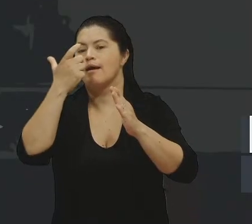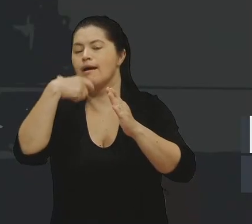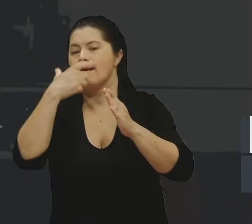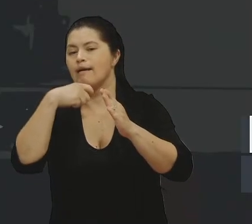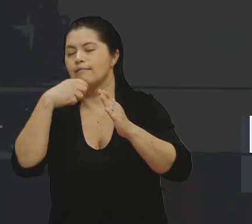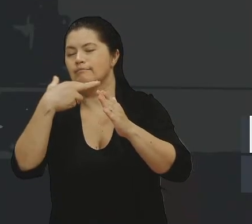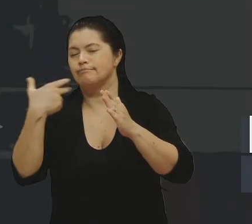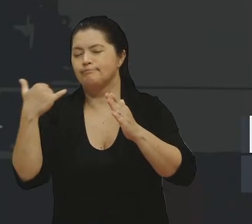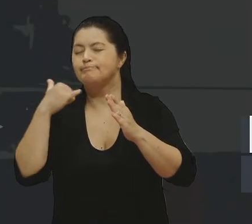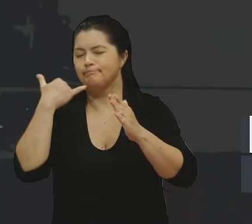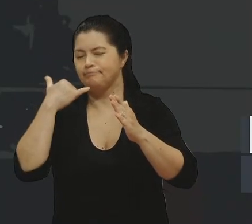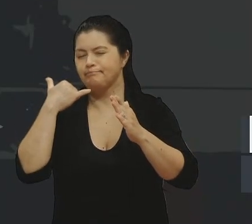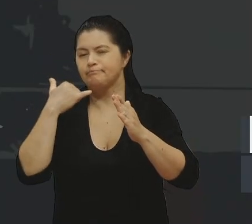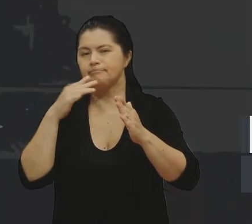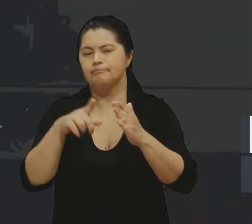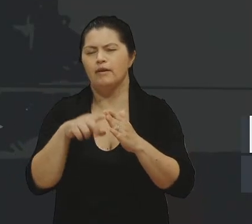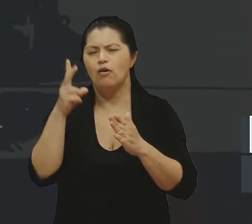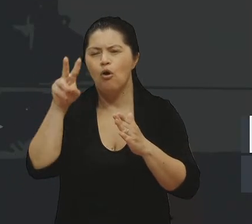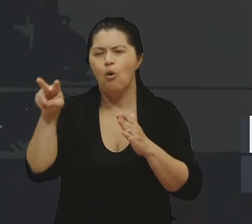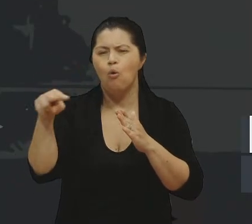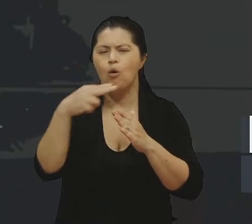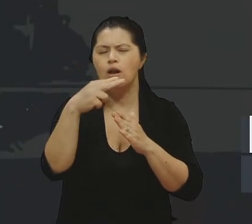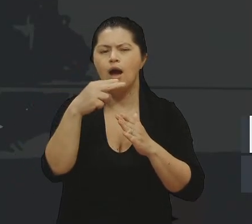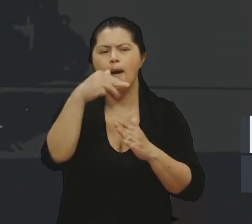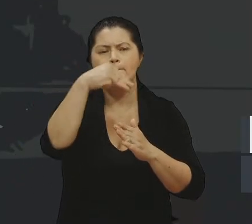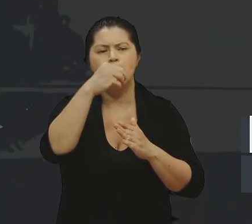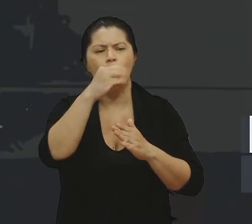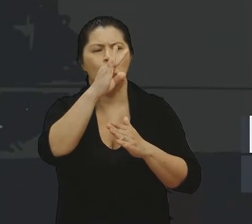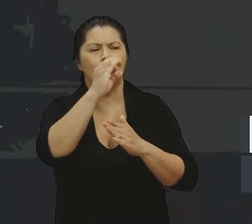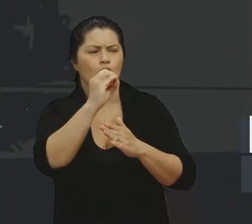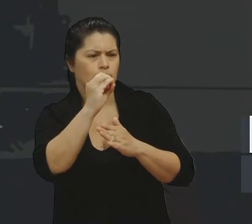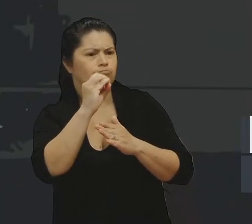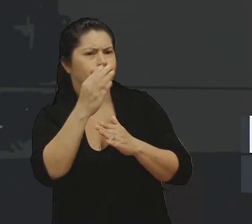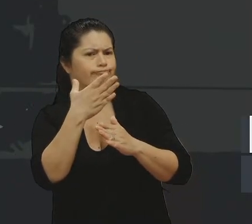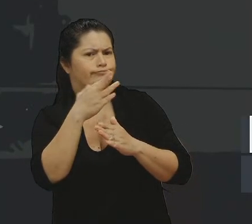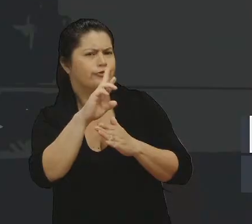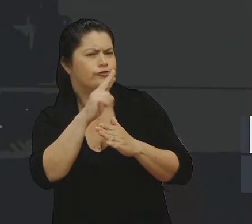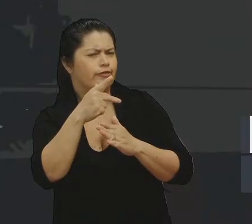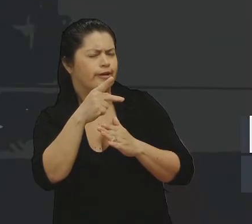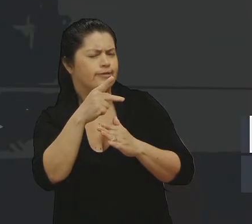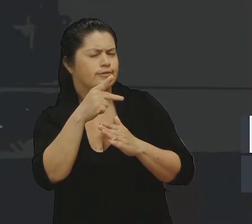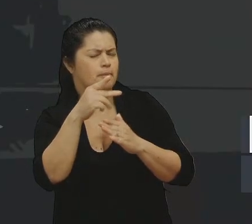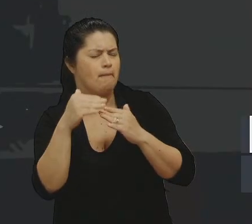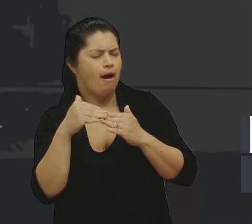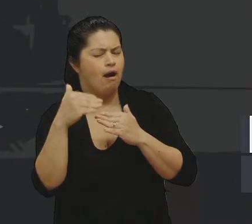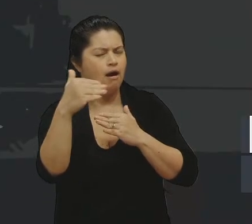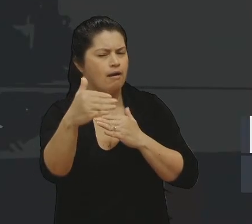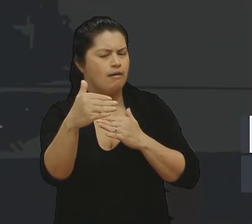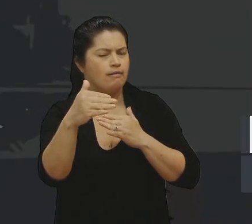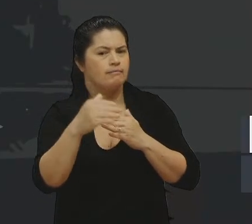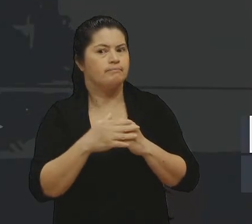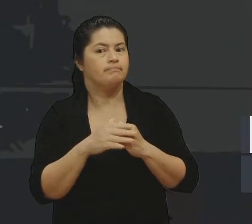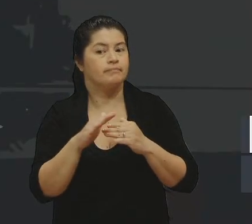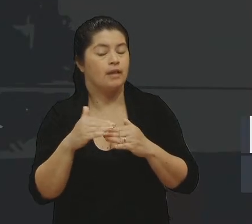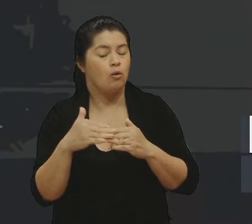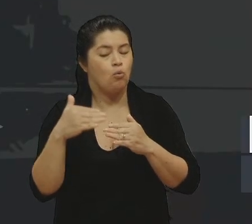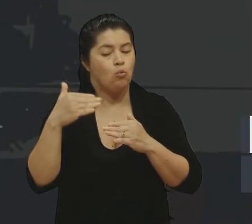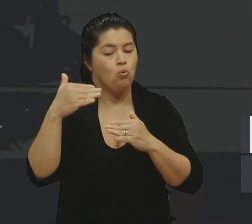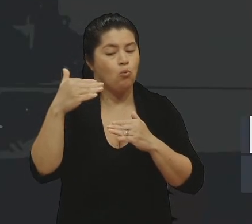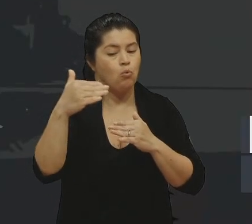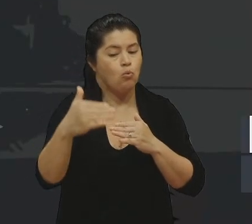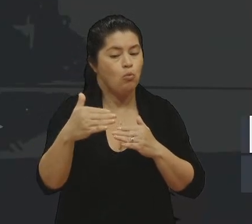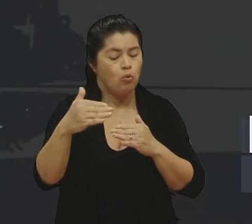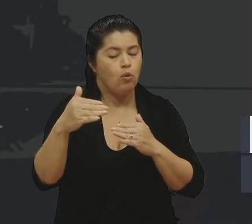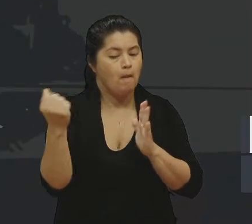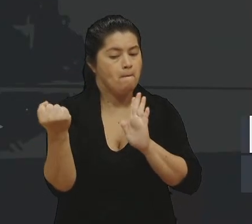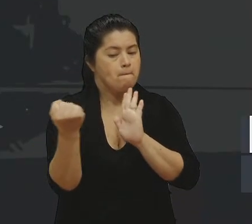de mercado, do que olhando para a Motorola, que é um produto mais utilitário, mais linha de frente, entendeu? Então, a Samsung ela já está num posicionamento de